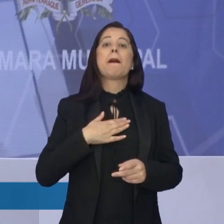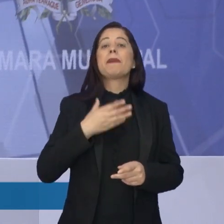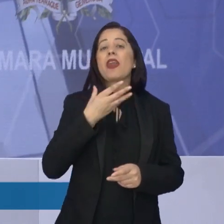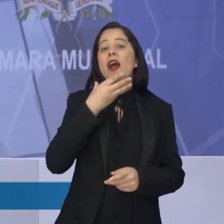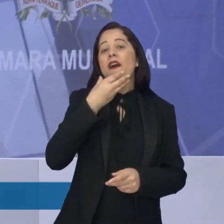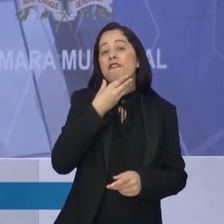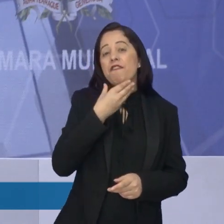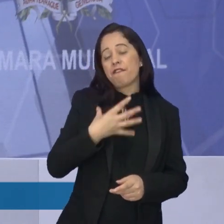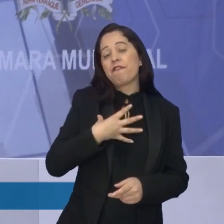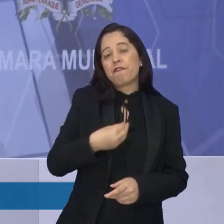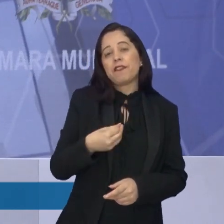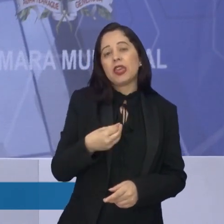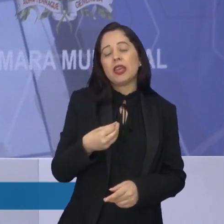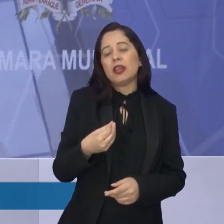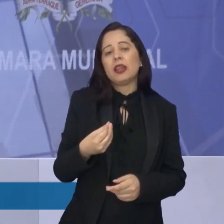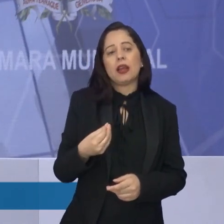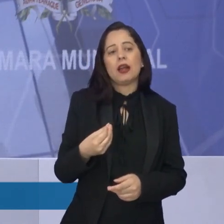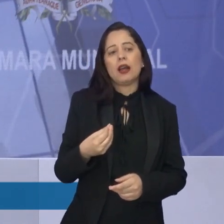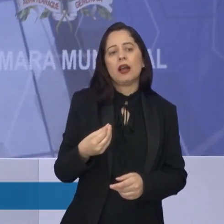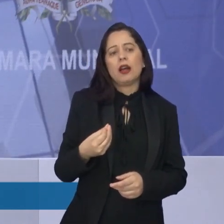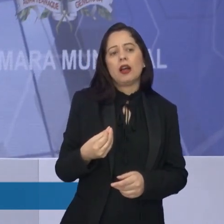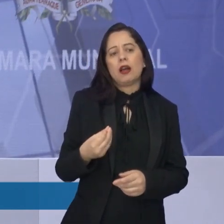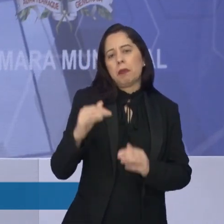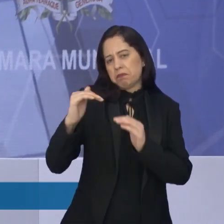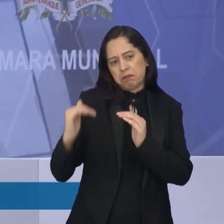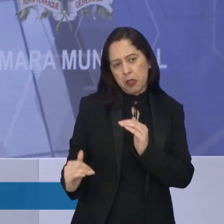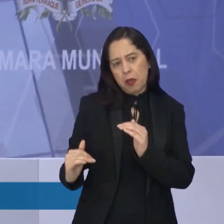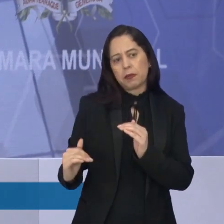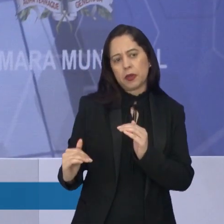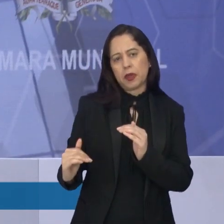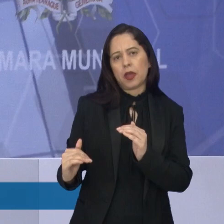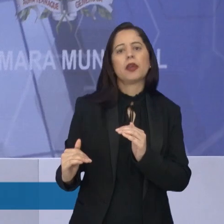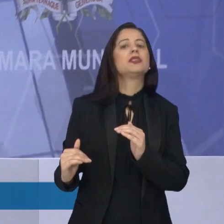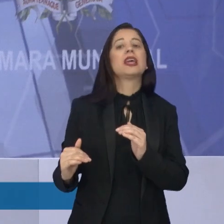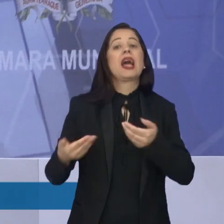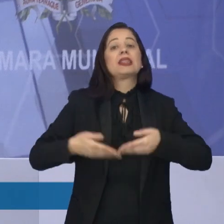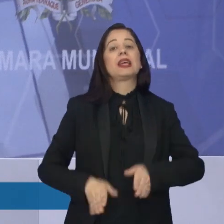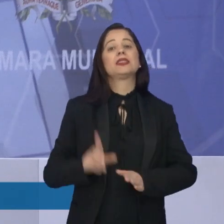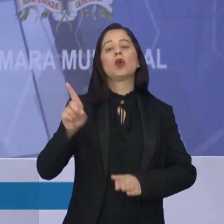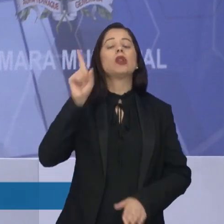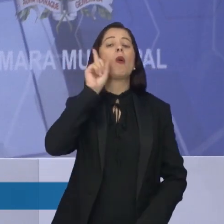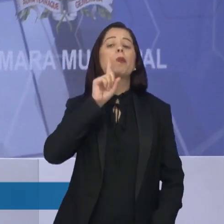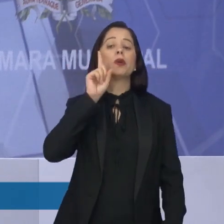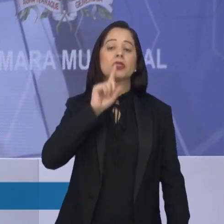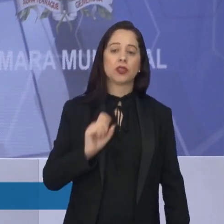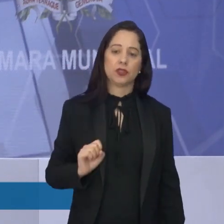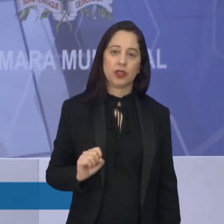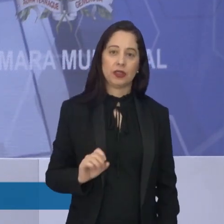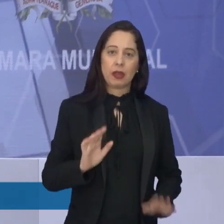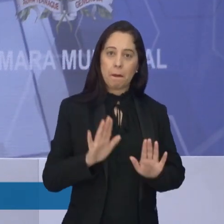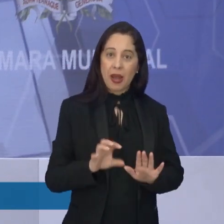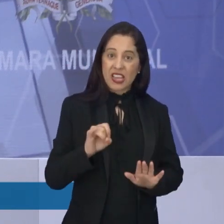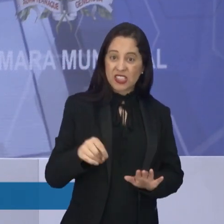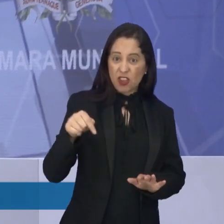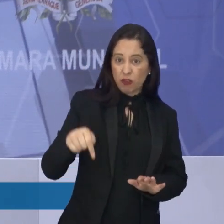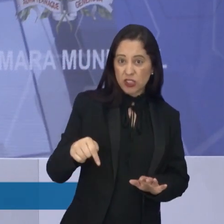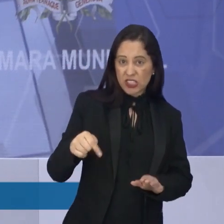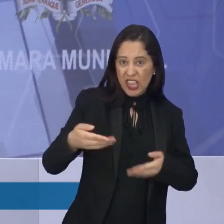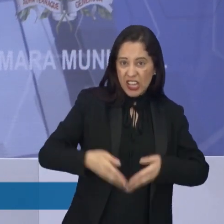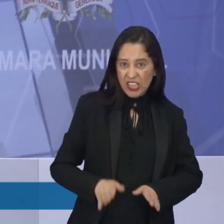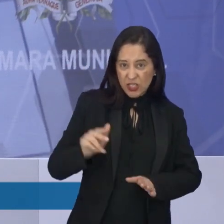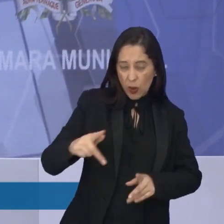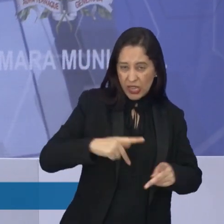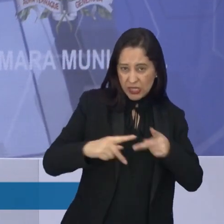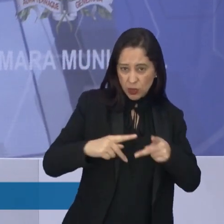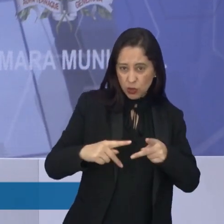região de Chicago quando ela nasceu. Mas eu perguntei hoje para ela, posso dizer que se você tivesse nascido no Brasil, você escolhia São José